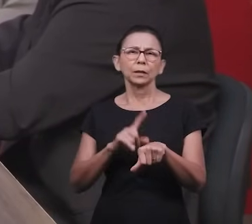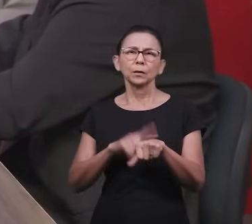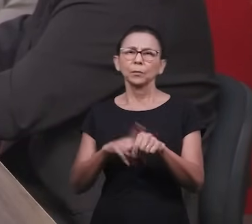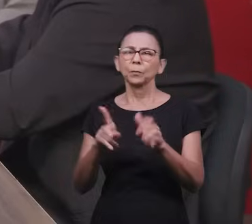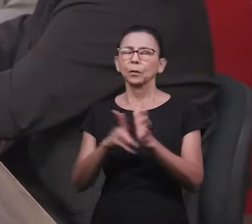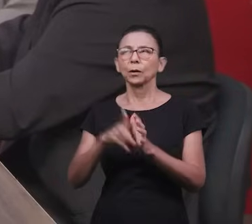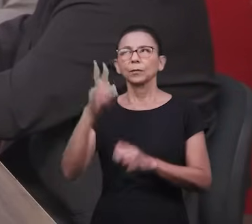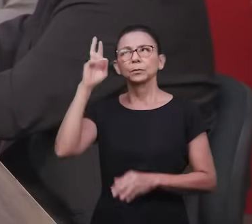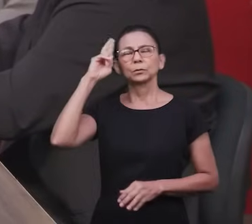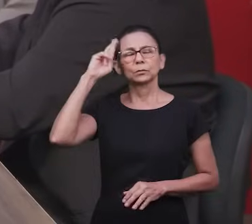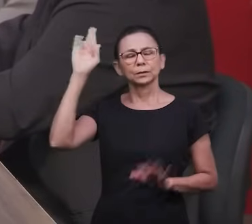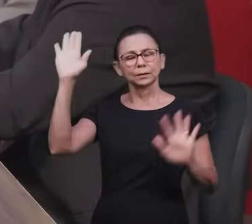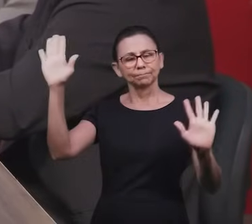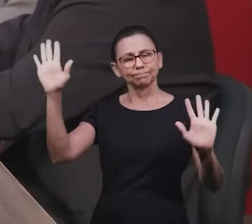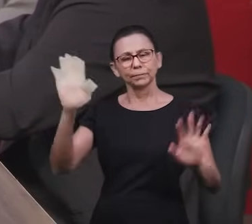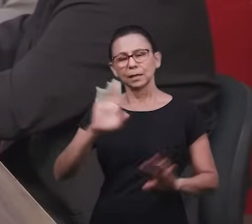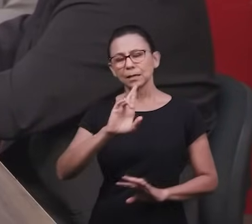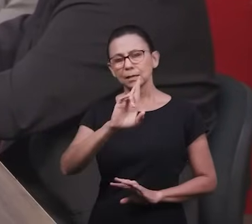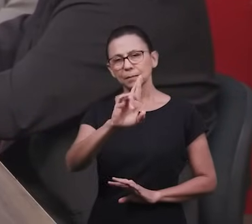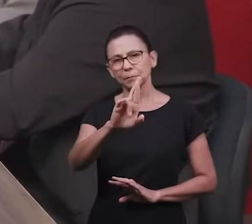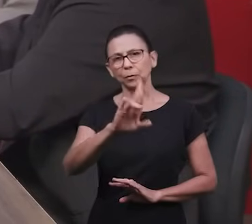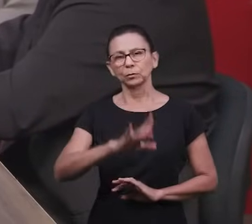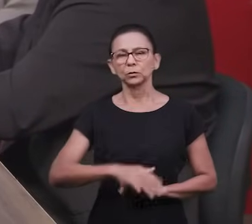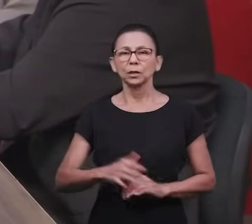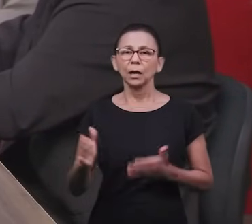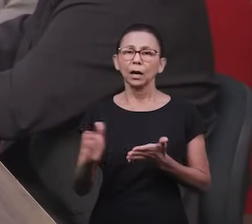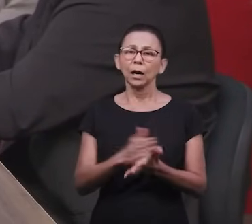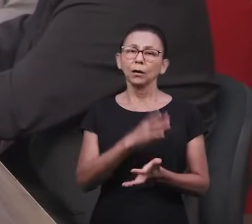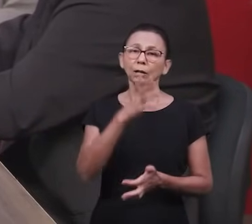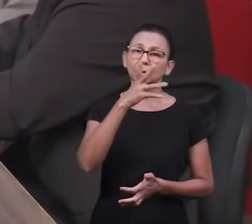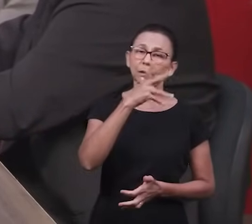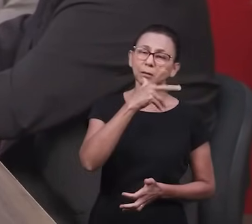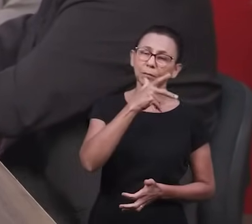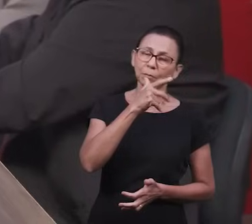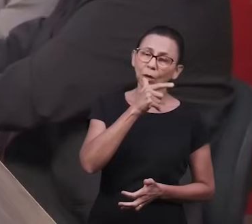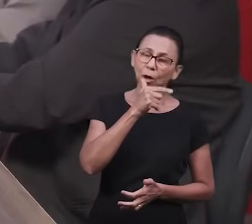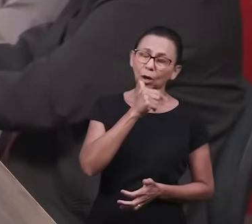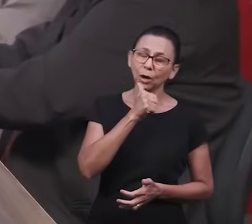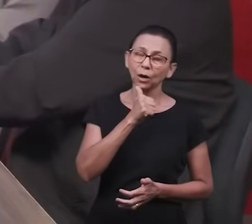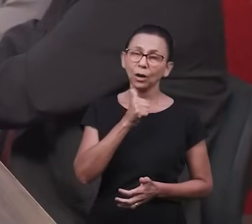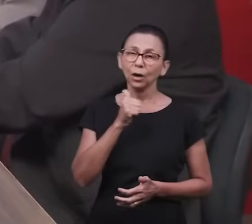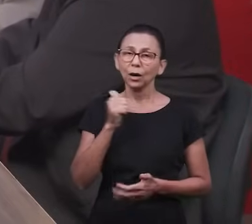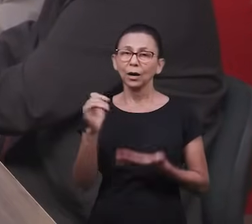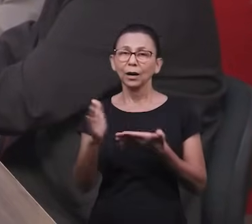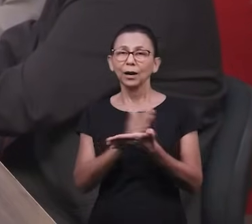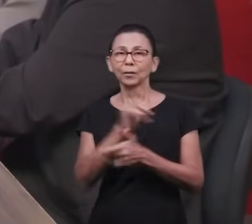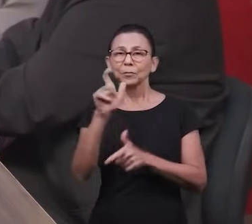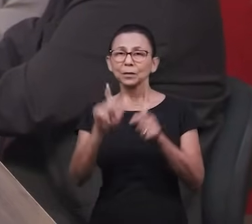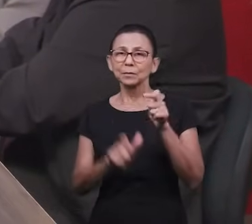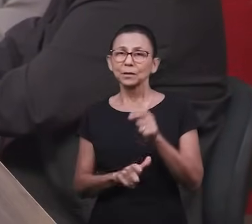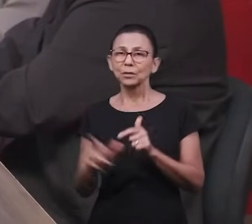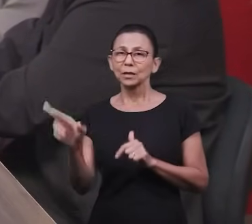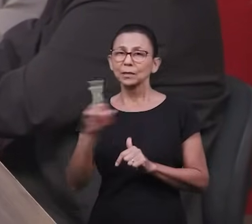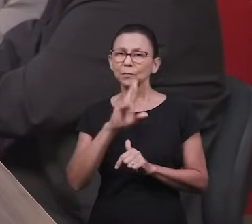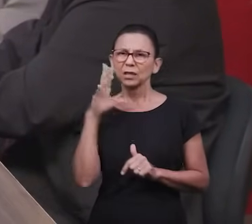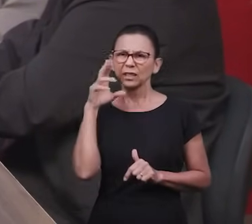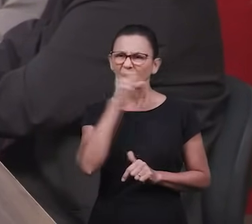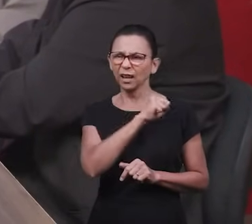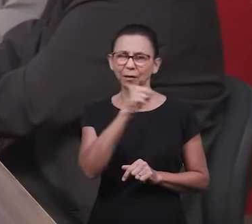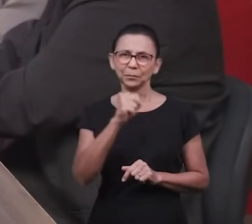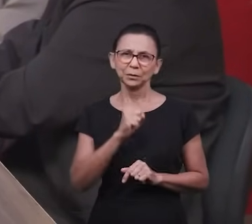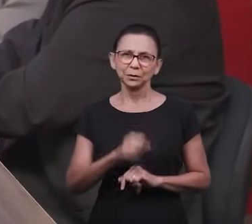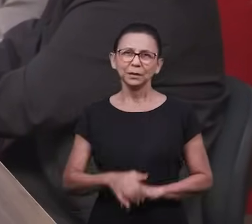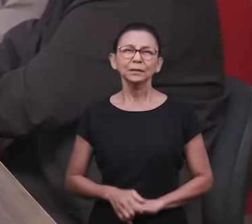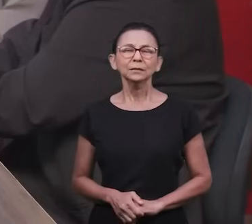Senhor. Há uns o Senhor na hora. Outros o Senhor amanhã, né? Amanhã. Assim, outros, né?